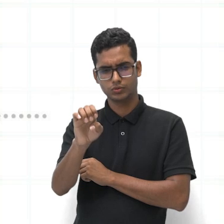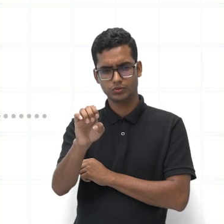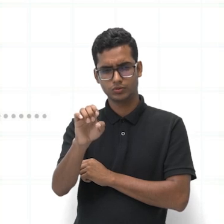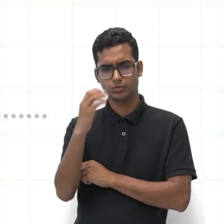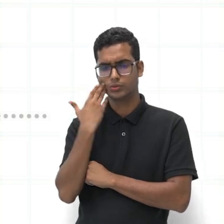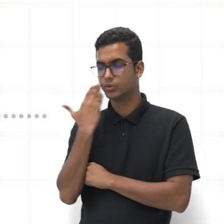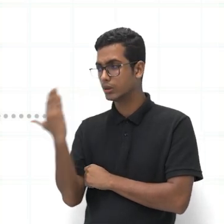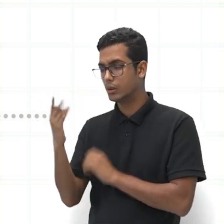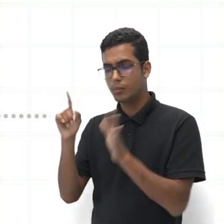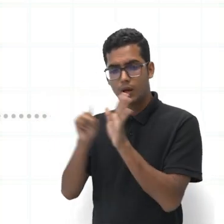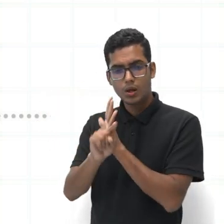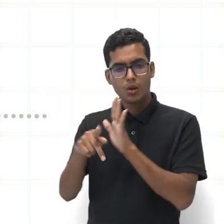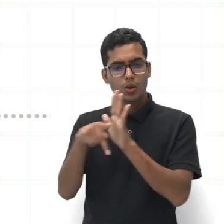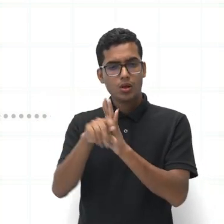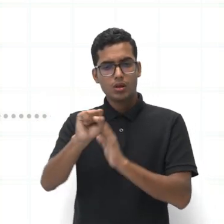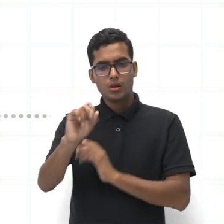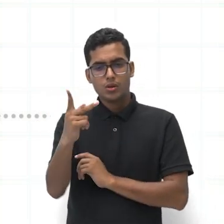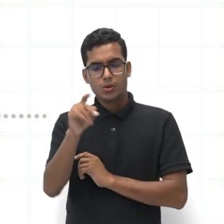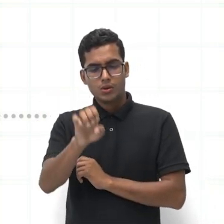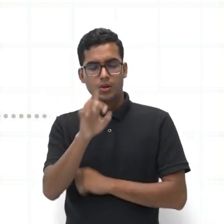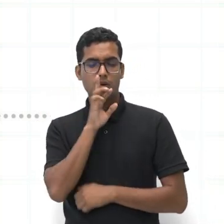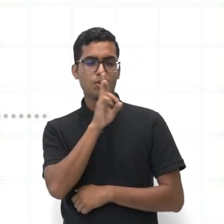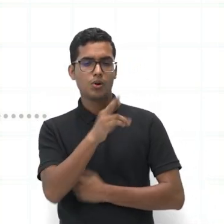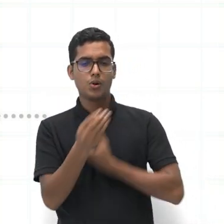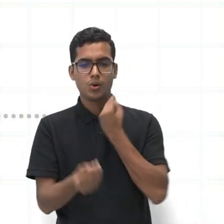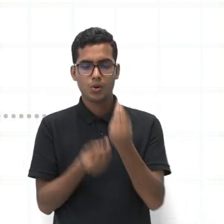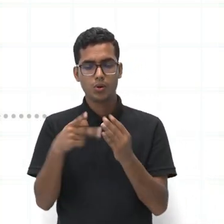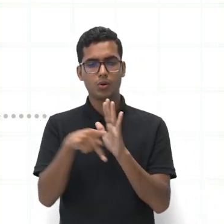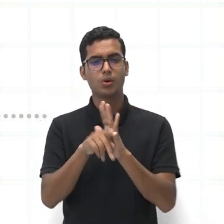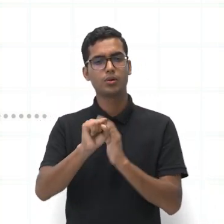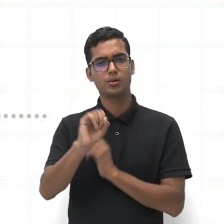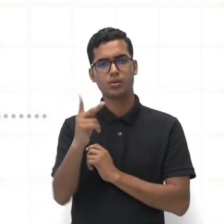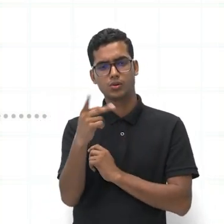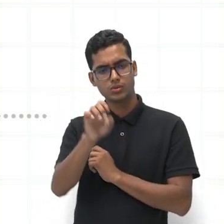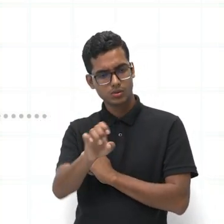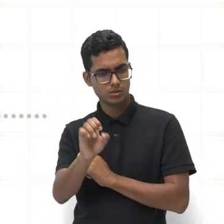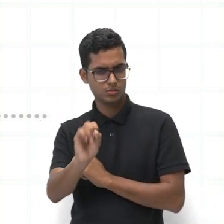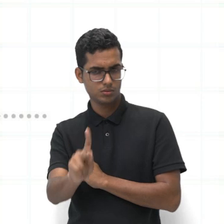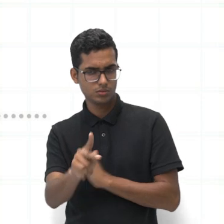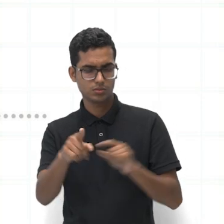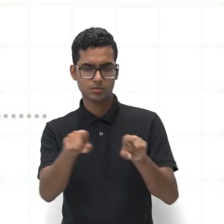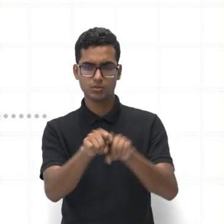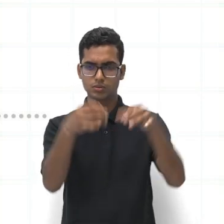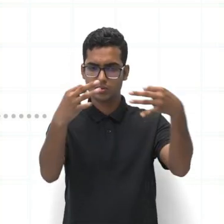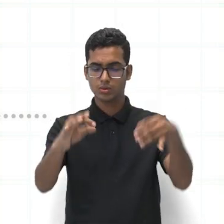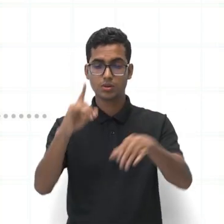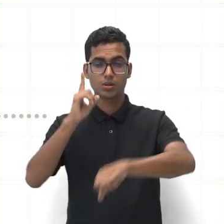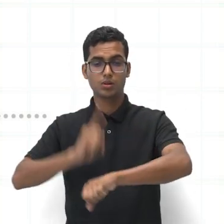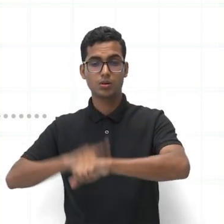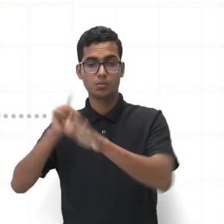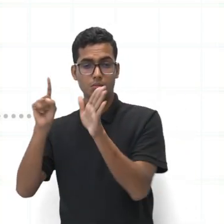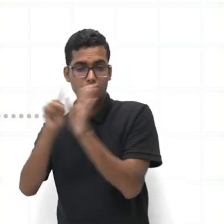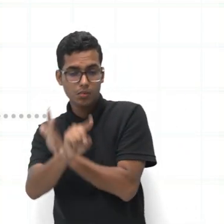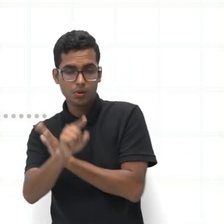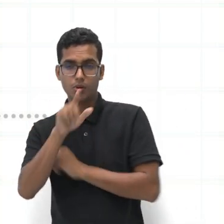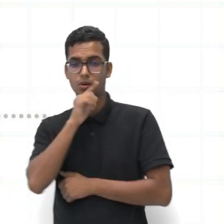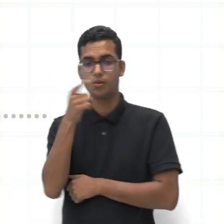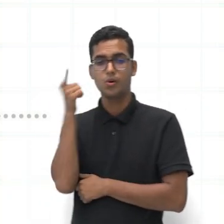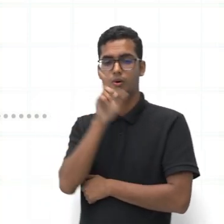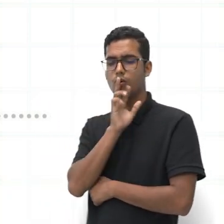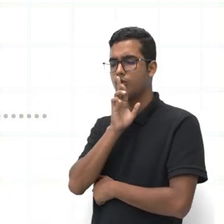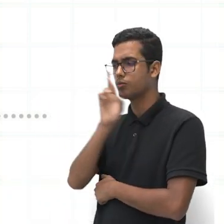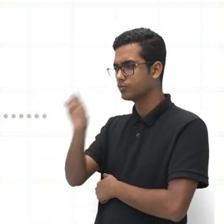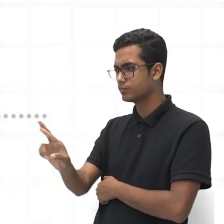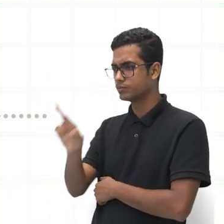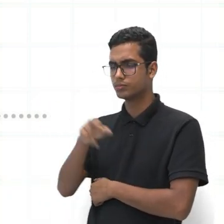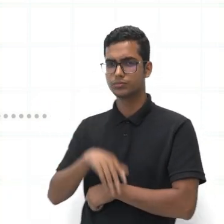eu pergunto com she, eu respondo com she, certo? O que está sendo perguntado? Where does she